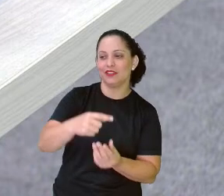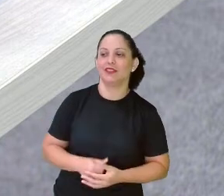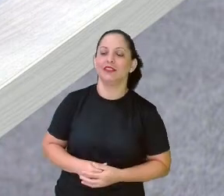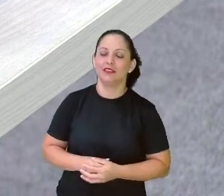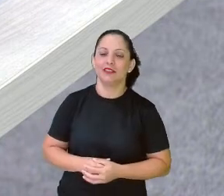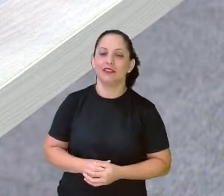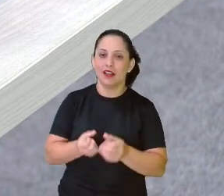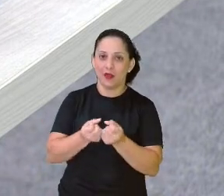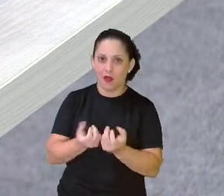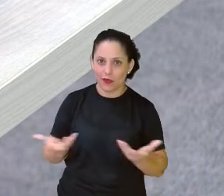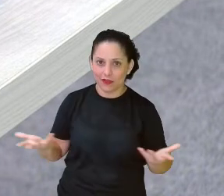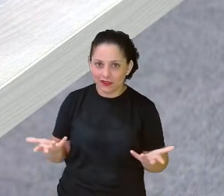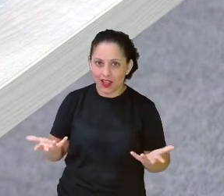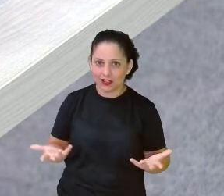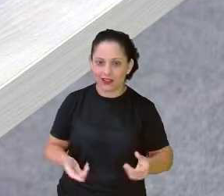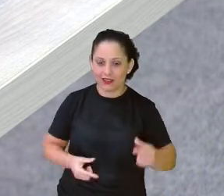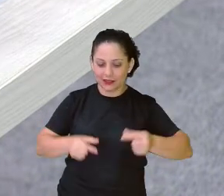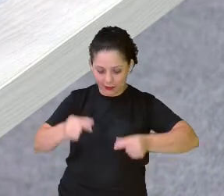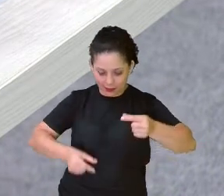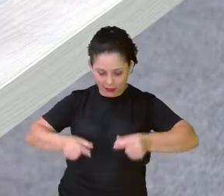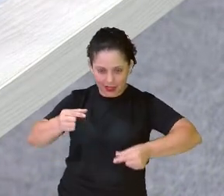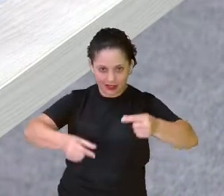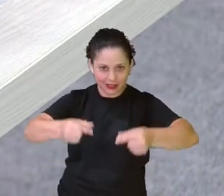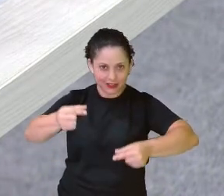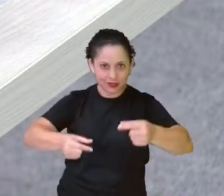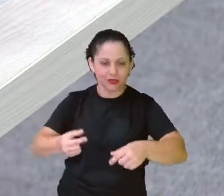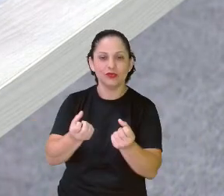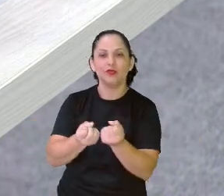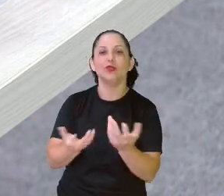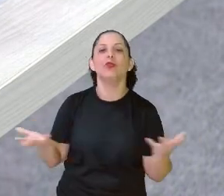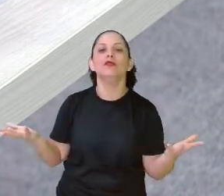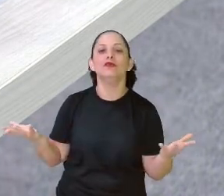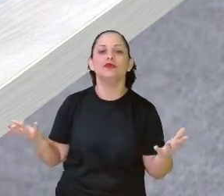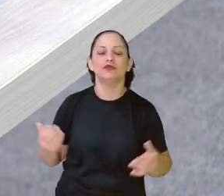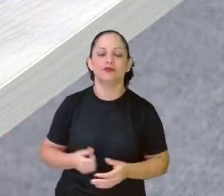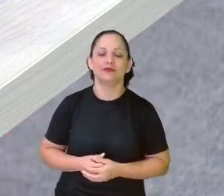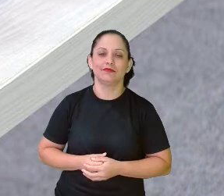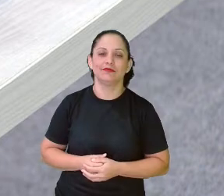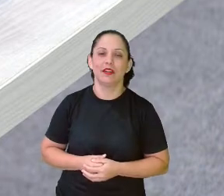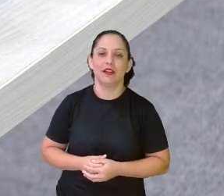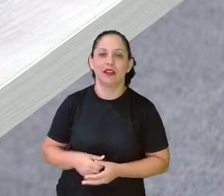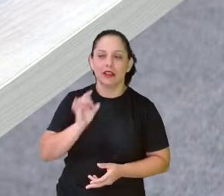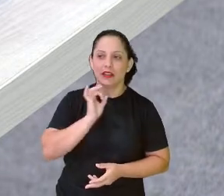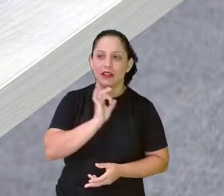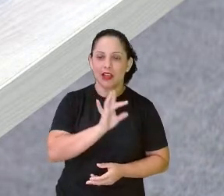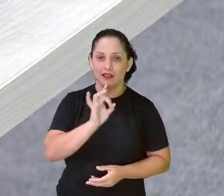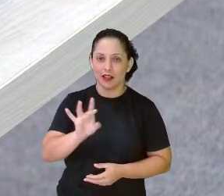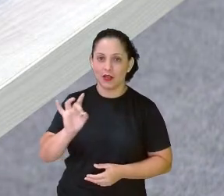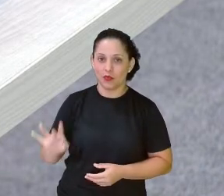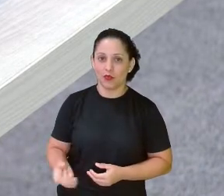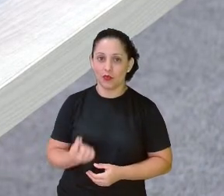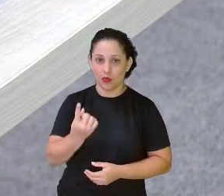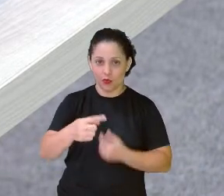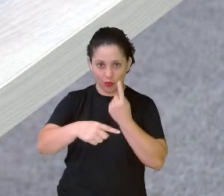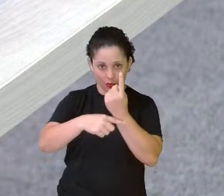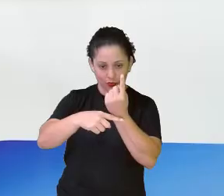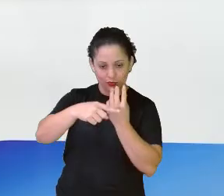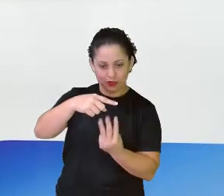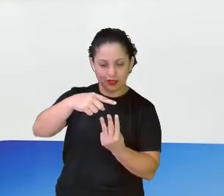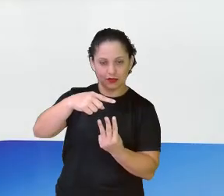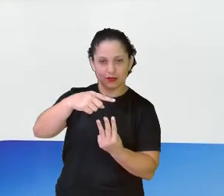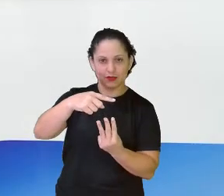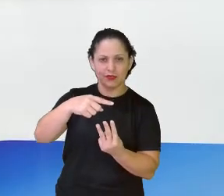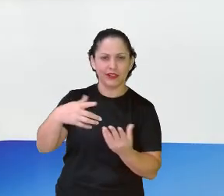dessa quantidade de bonecos, seria quanto? Presta atenção, cada um vale 1/3. Se eu